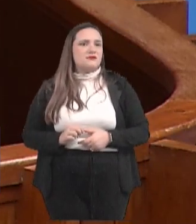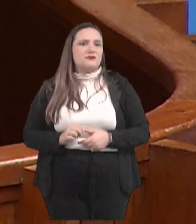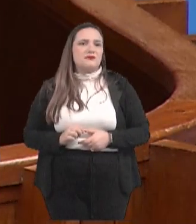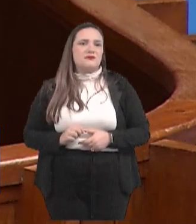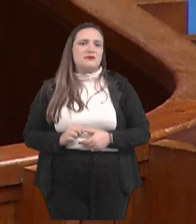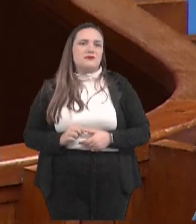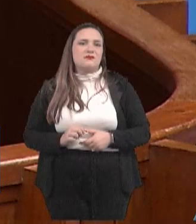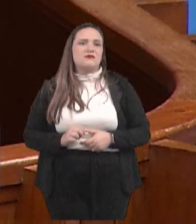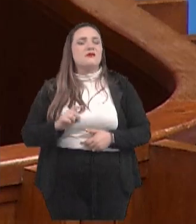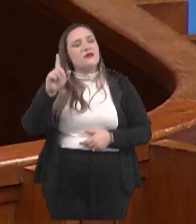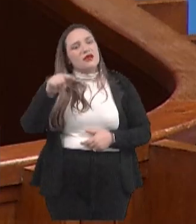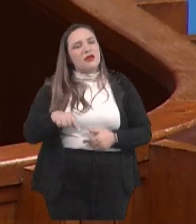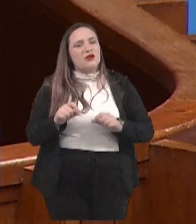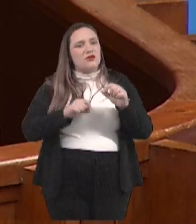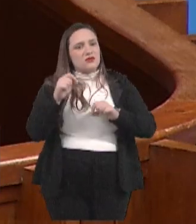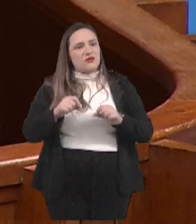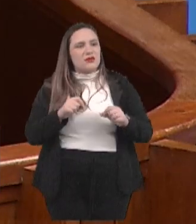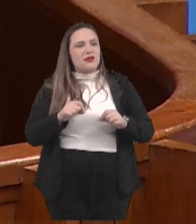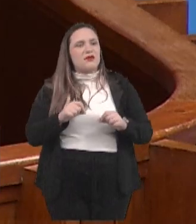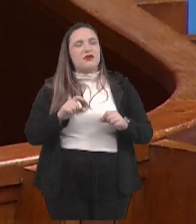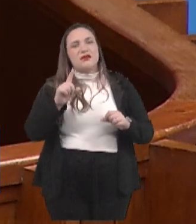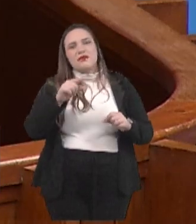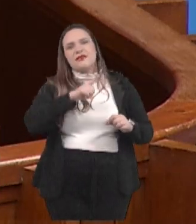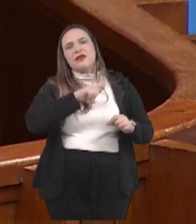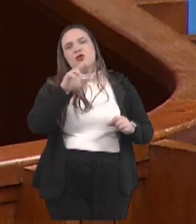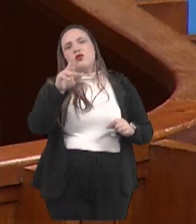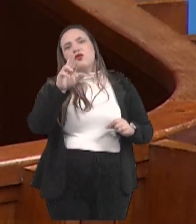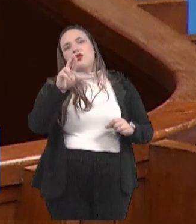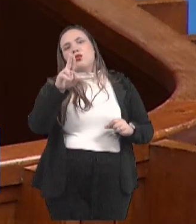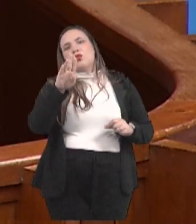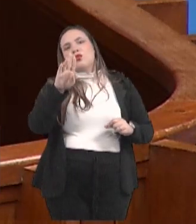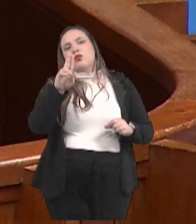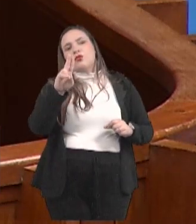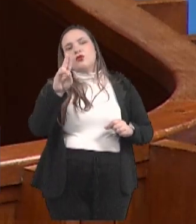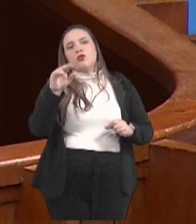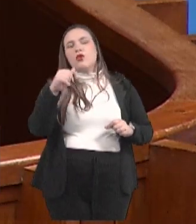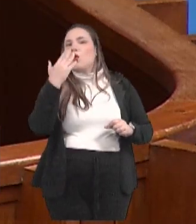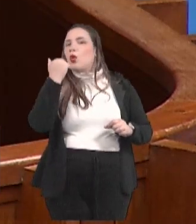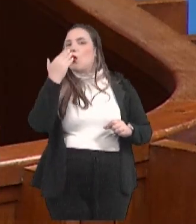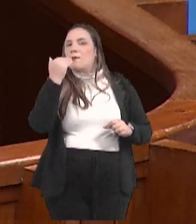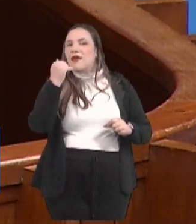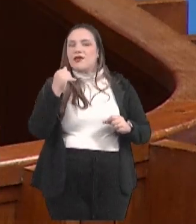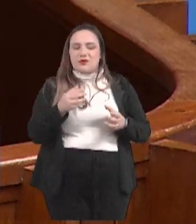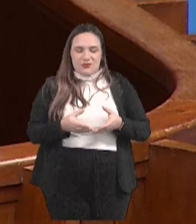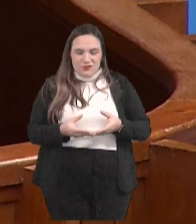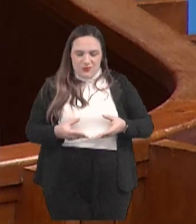falei, mas não pode, estava comendo abóbora. Então, está triste o